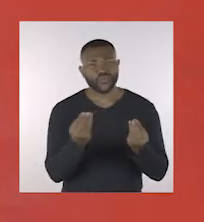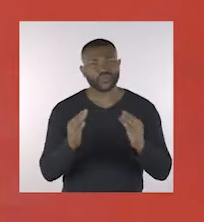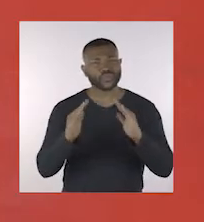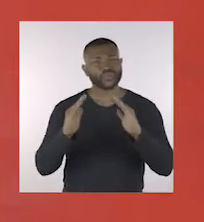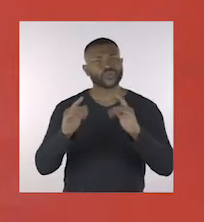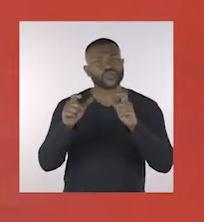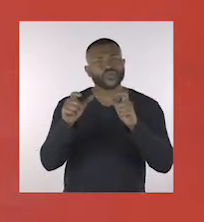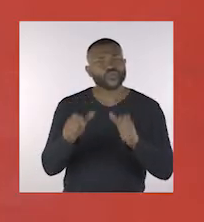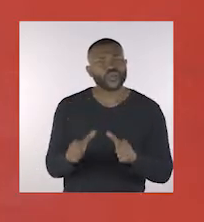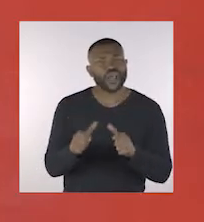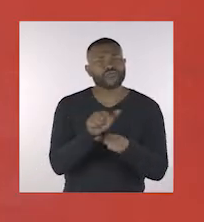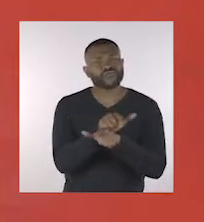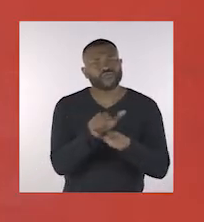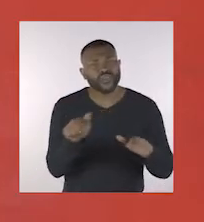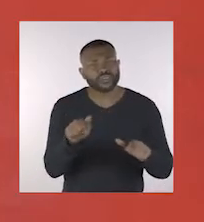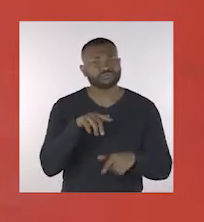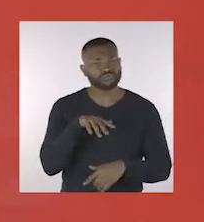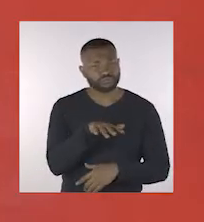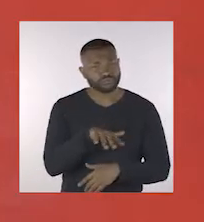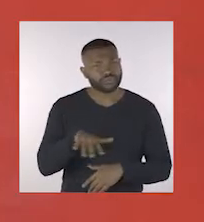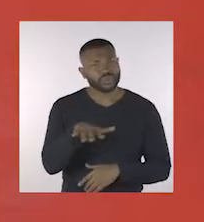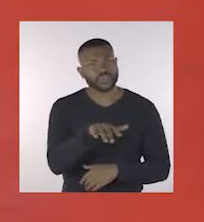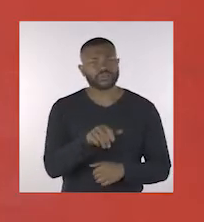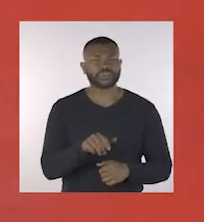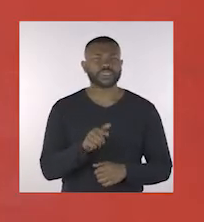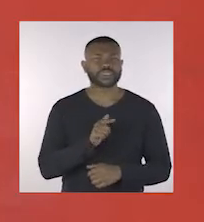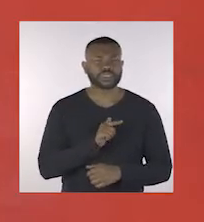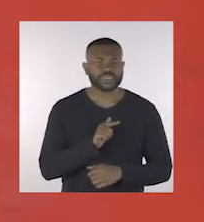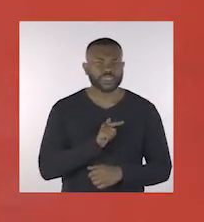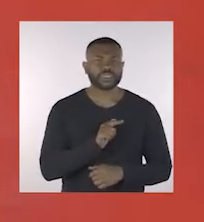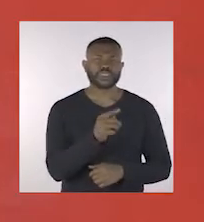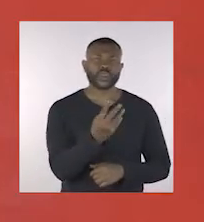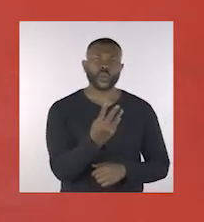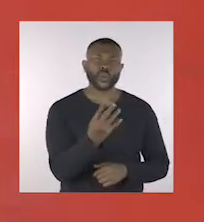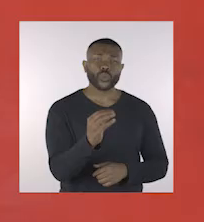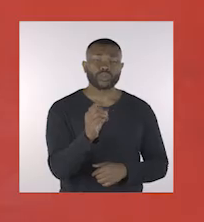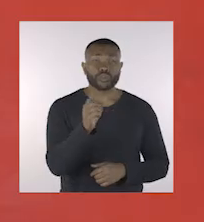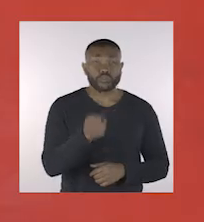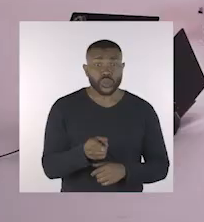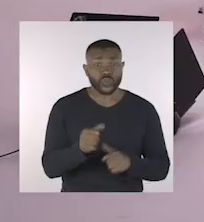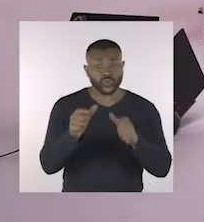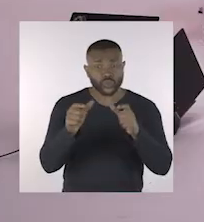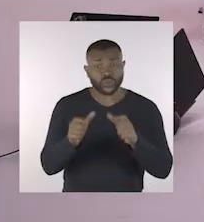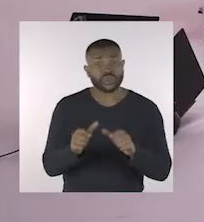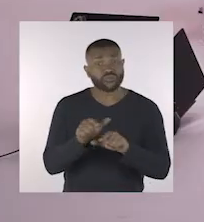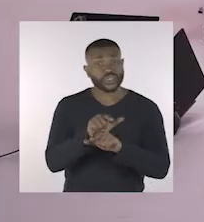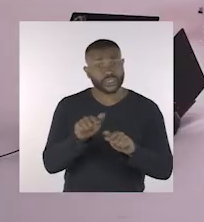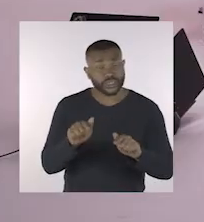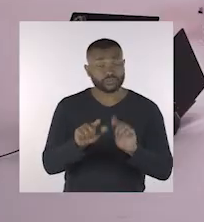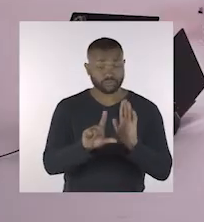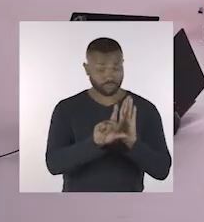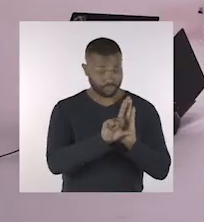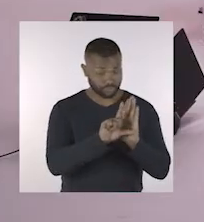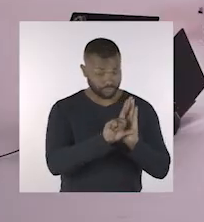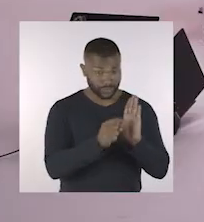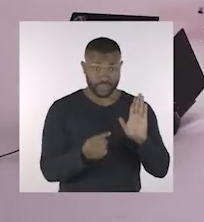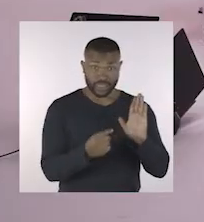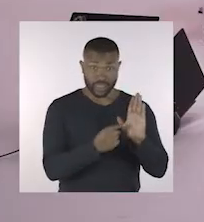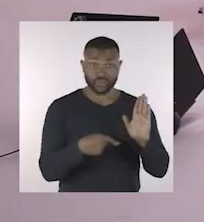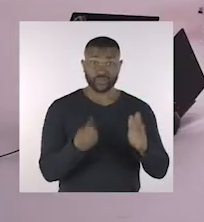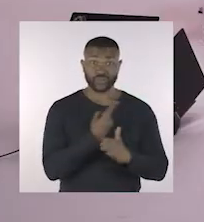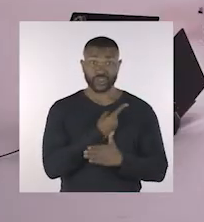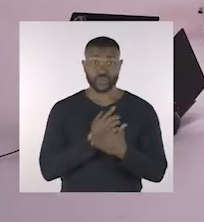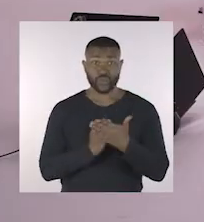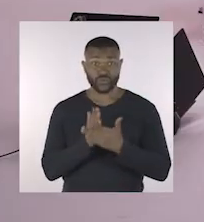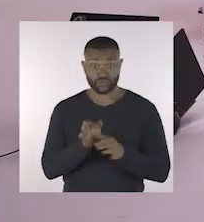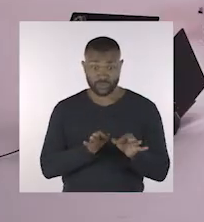milhares de imóveis vazios na cidade de São Paulo nós podemos custo é em torno de 40 mil Imóveis que pela